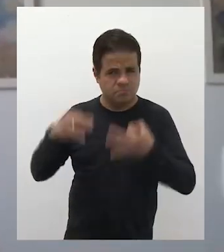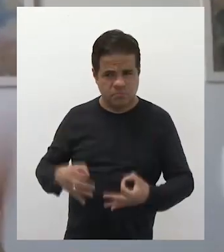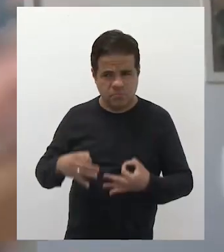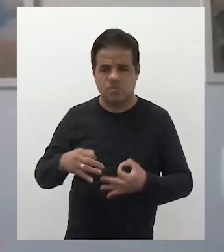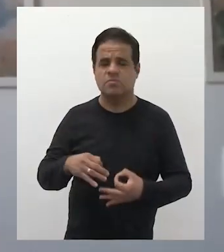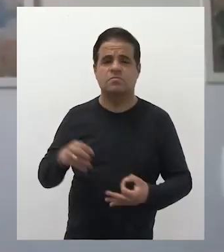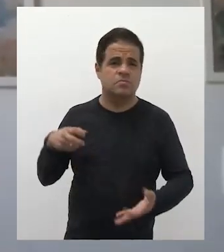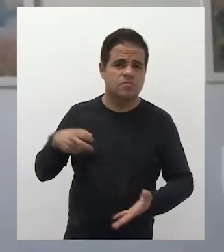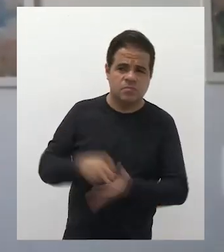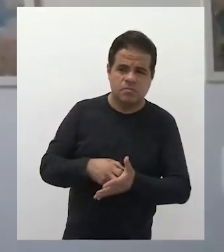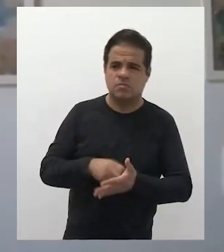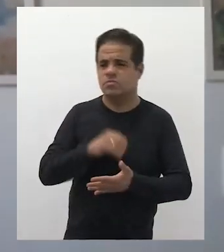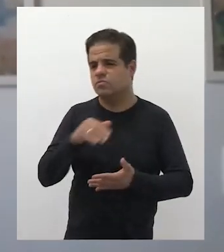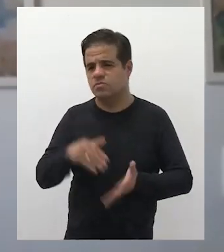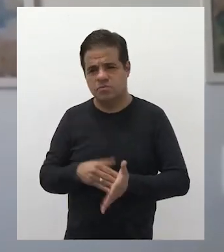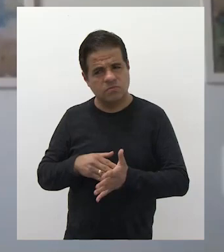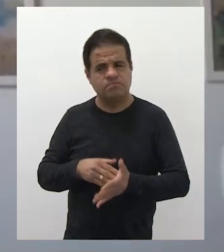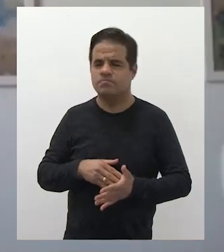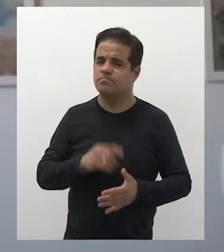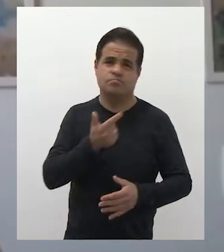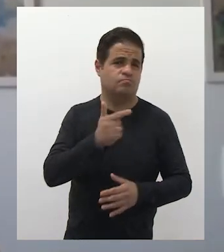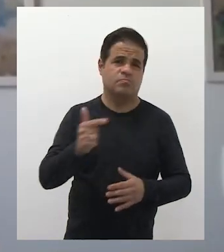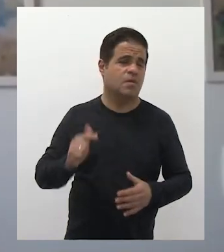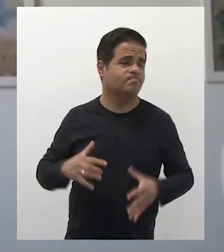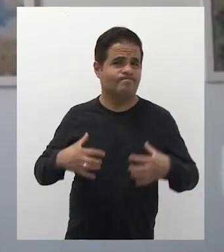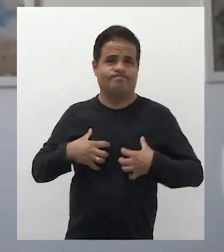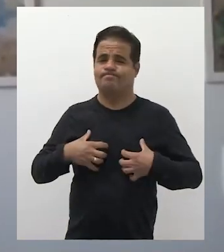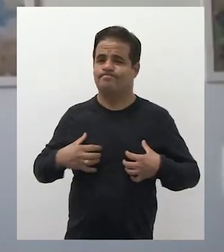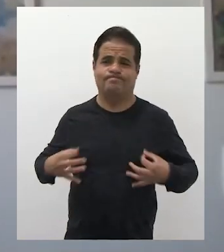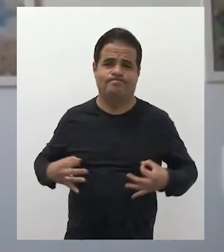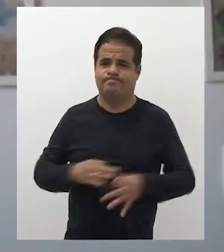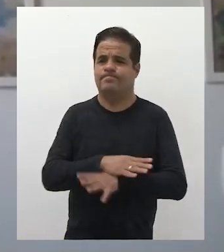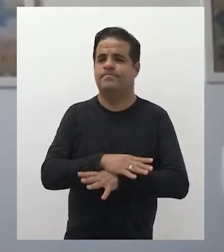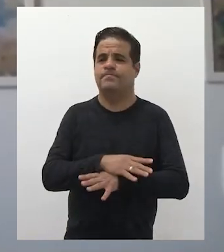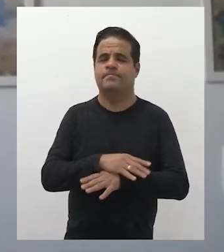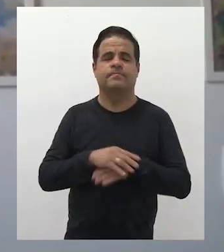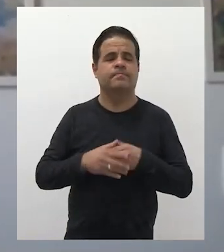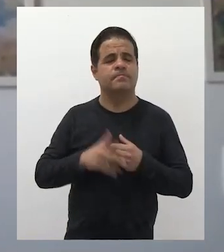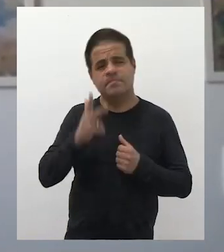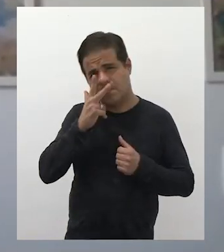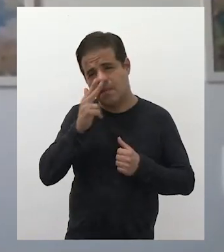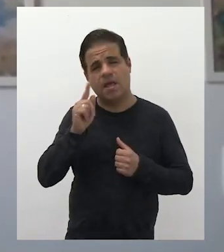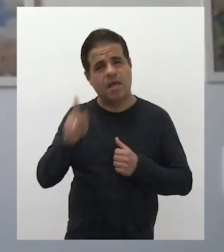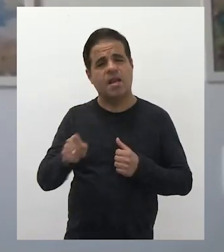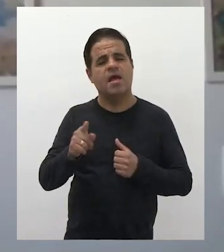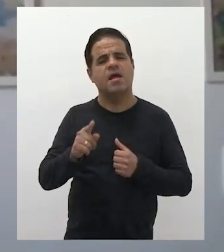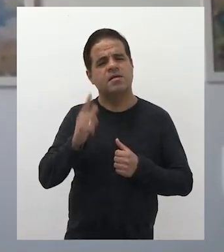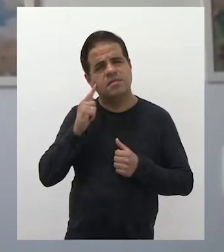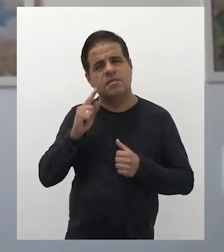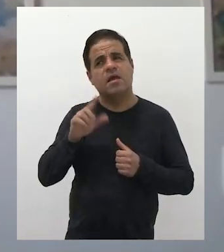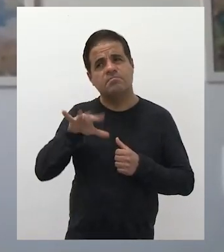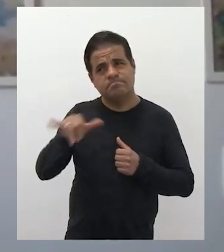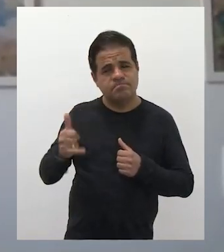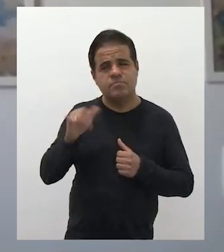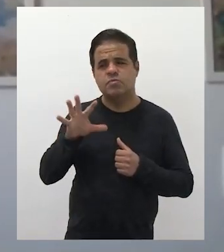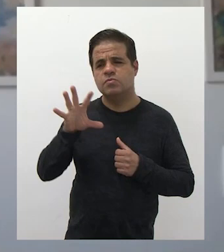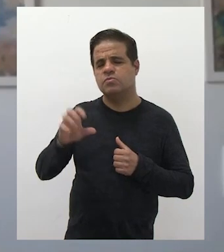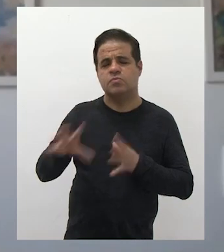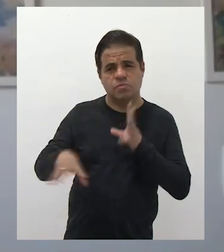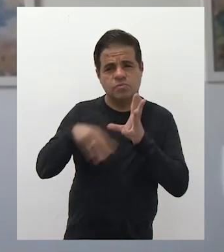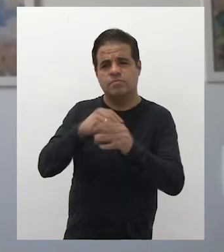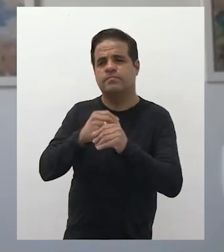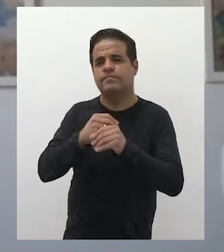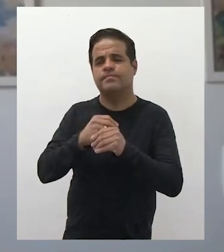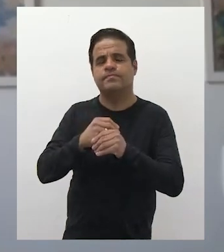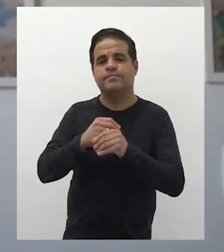justiça, da impunidade e tudo mais. Não tem uma fórmula. Me parece que, até pegando o complemento